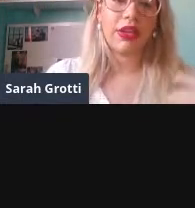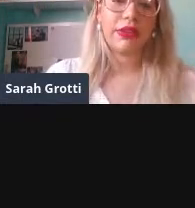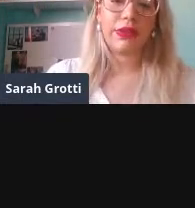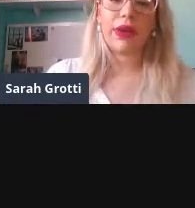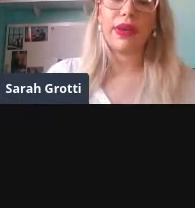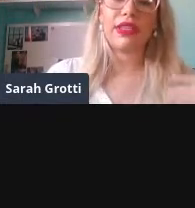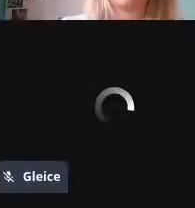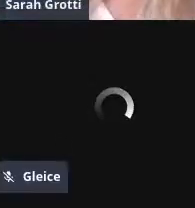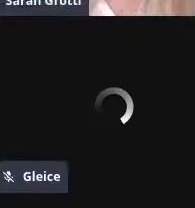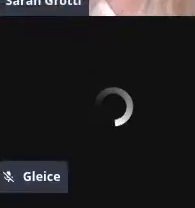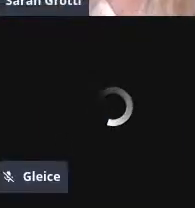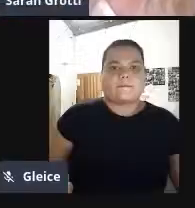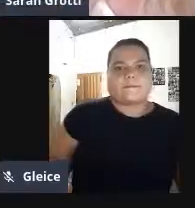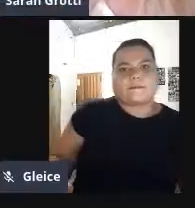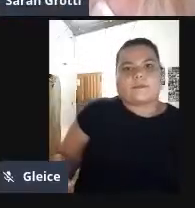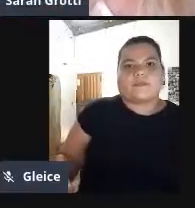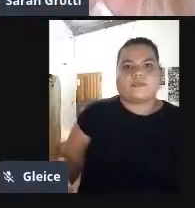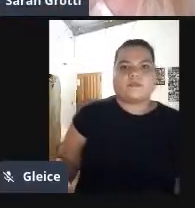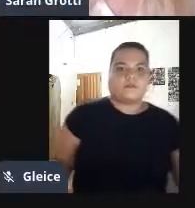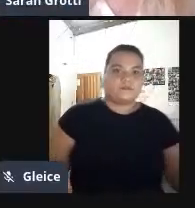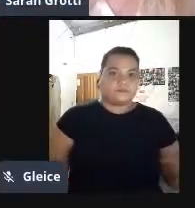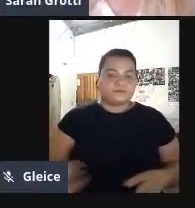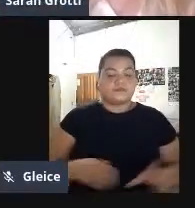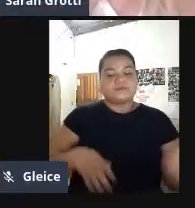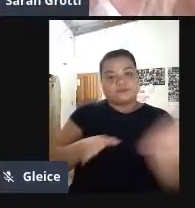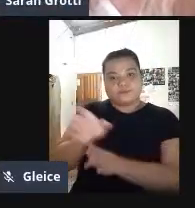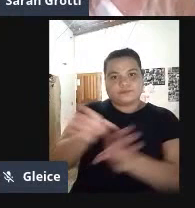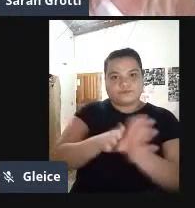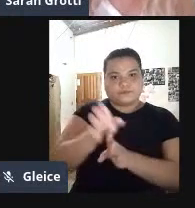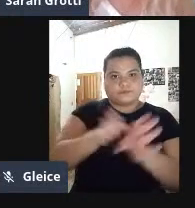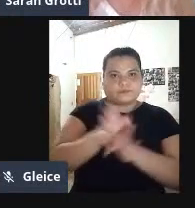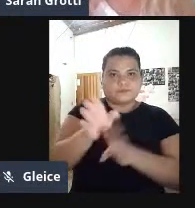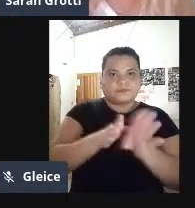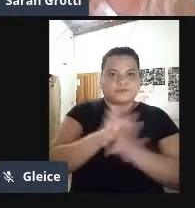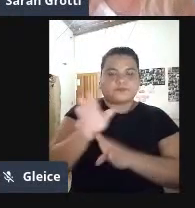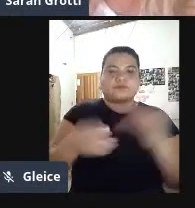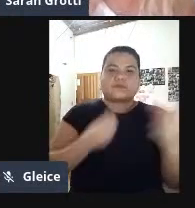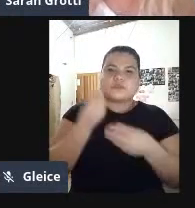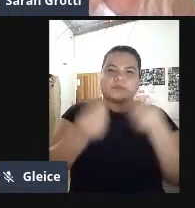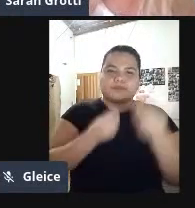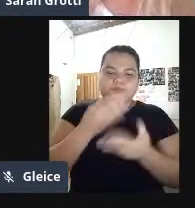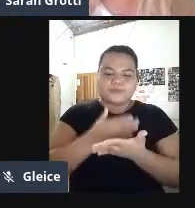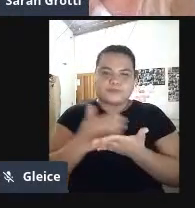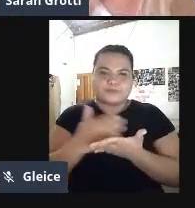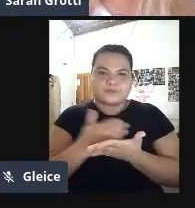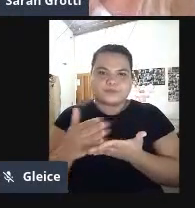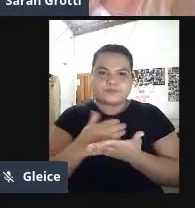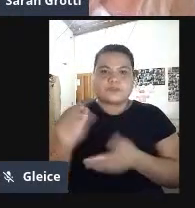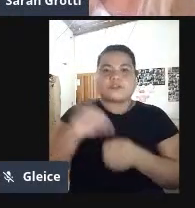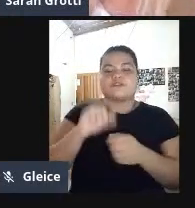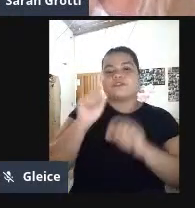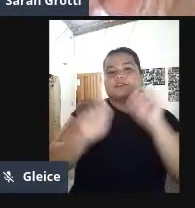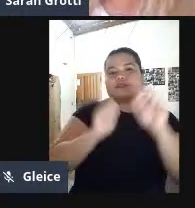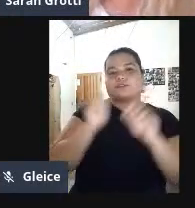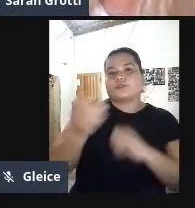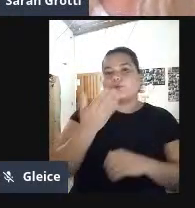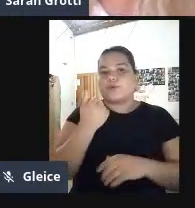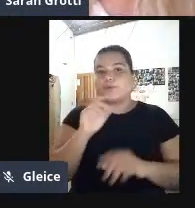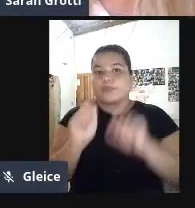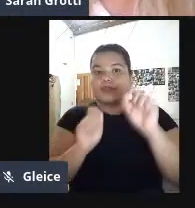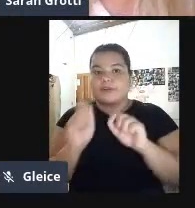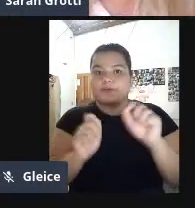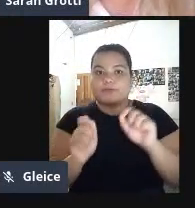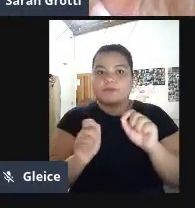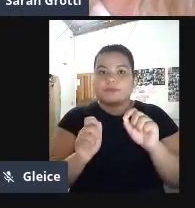vegetariano, no qual eles orientam, né? A como começar, o que fazer, o que comer, a